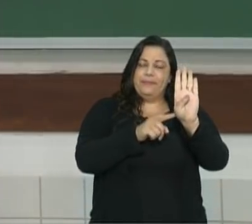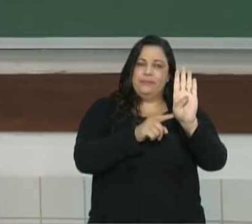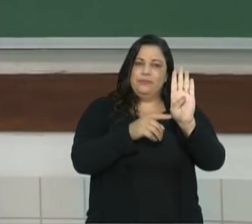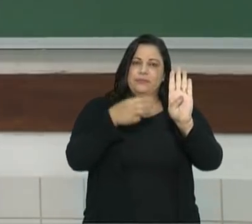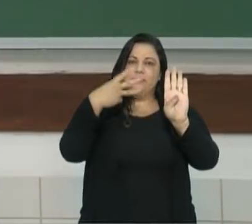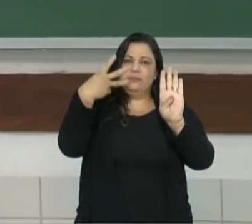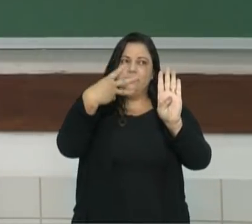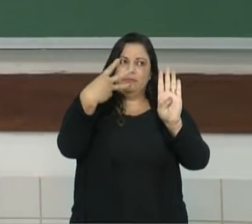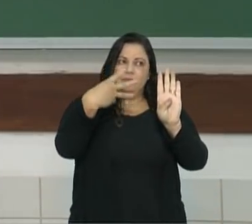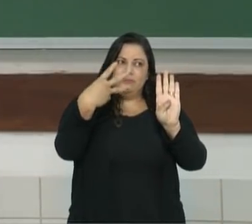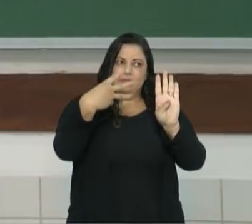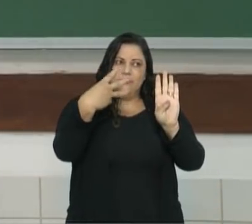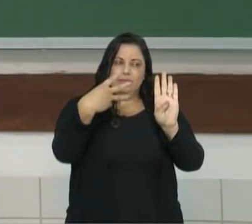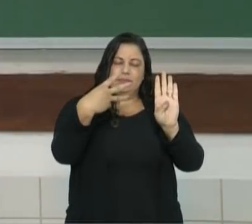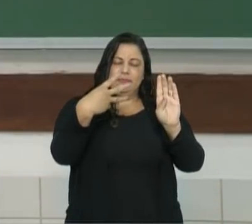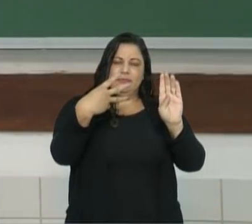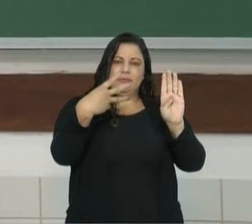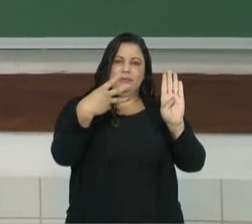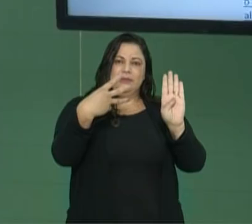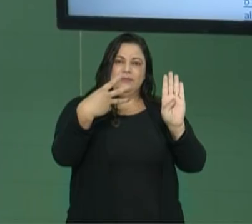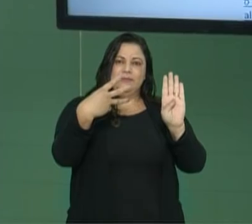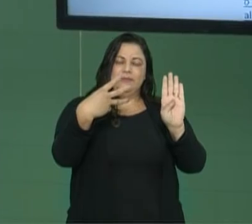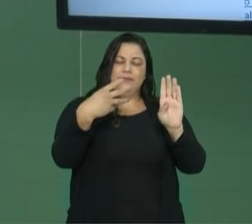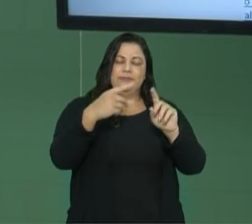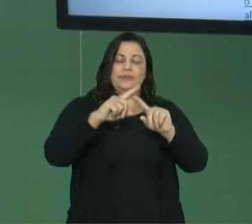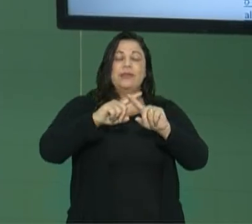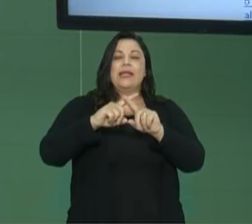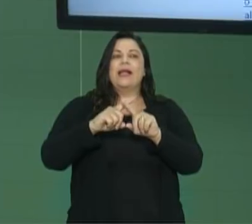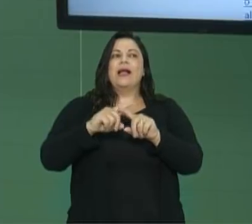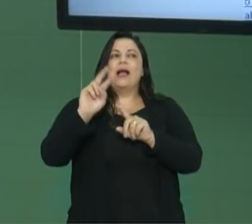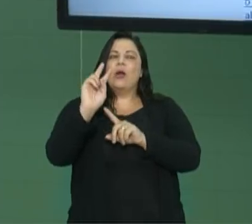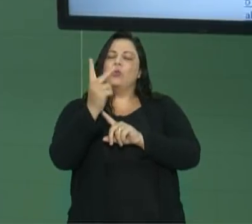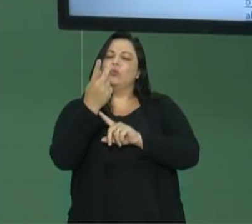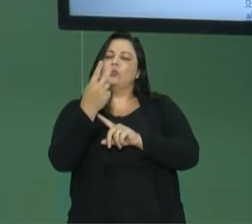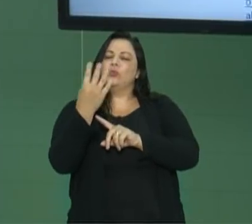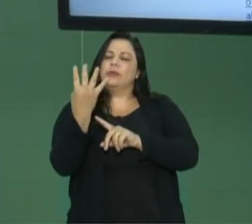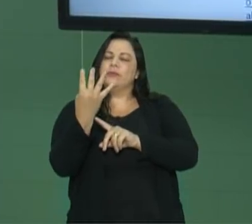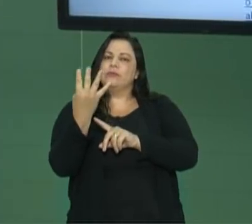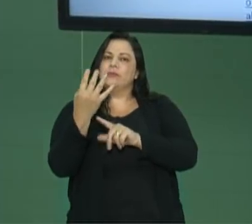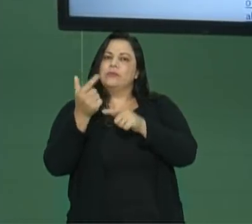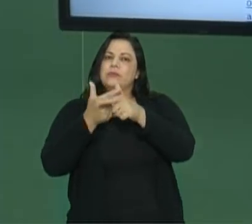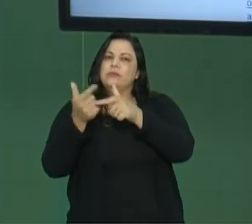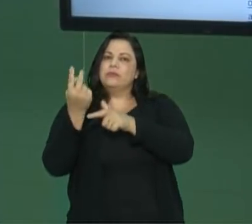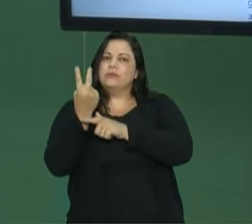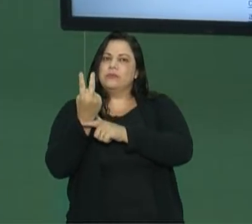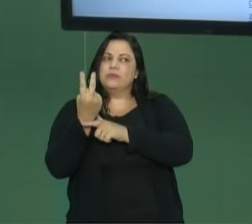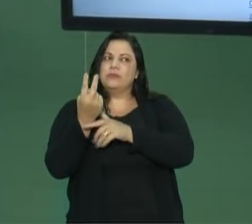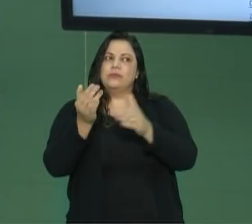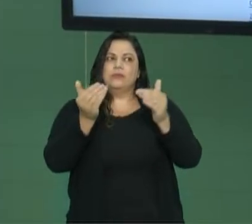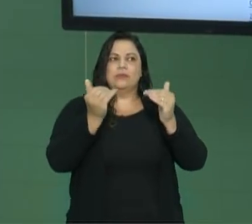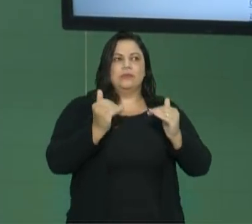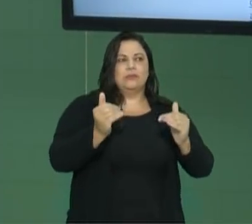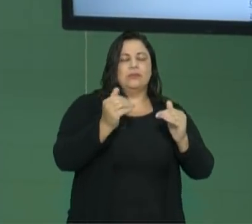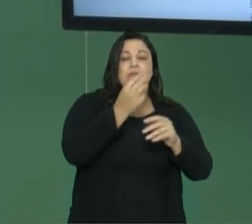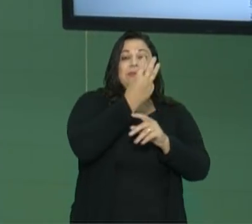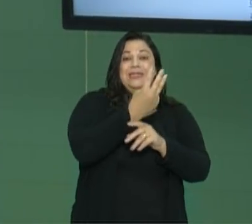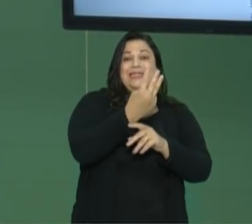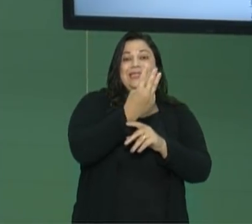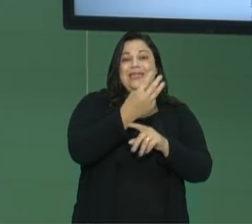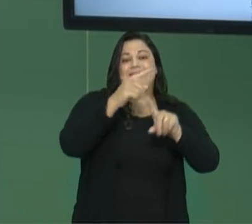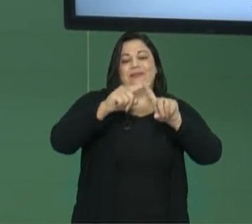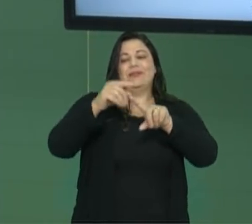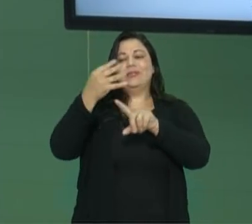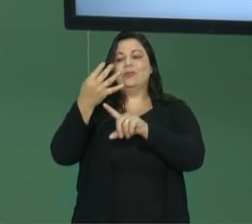vezes altura será 4, dividido por 2. Ou seja, a área será igual 3 vezes 4,